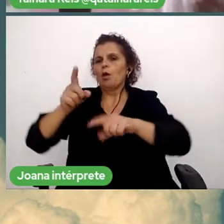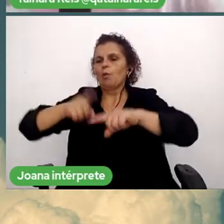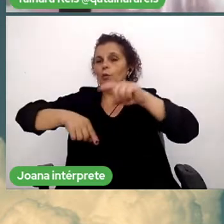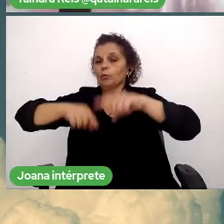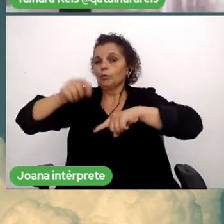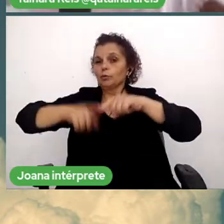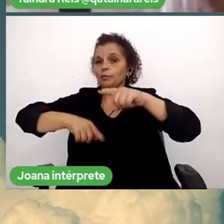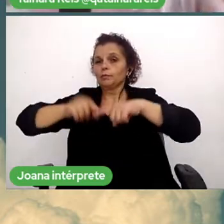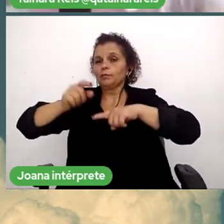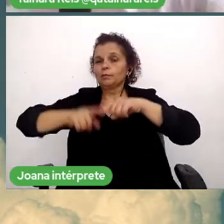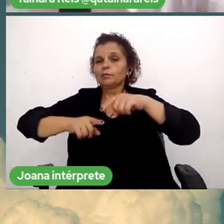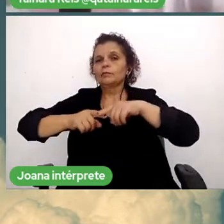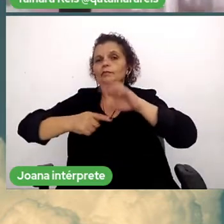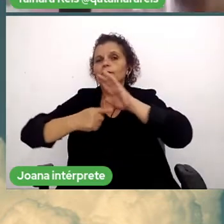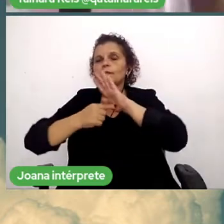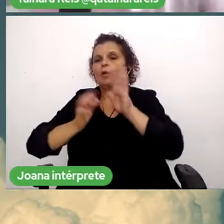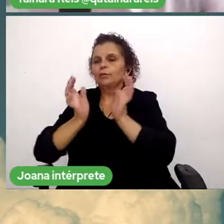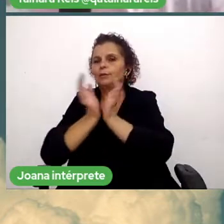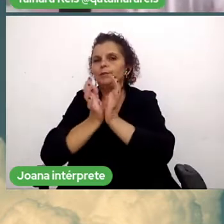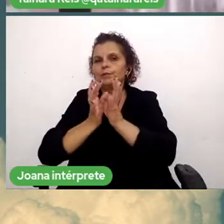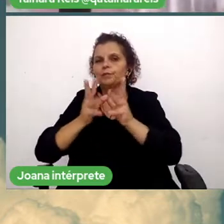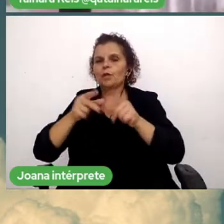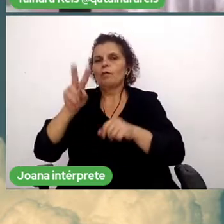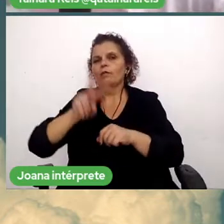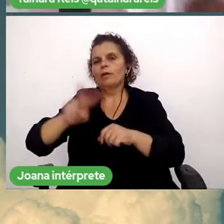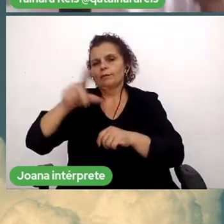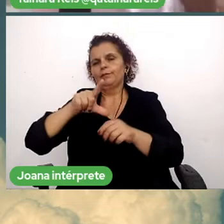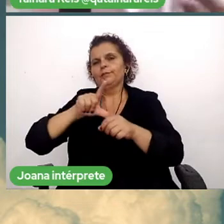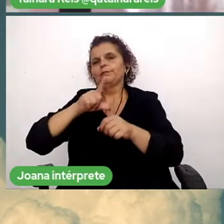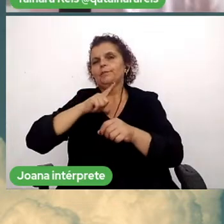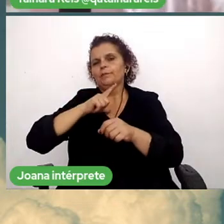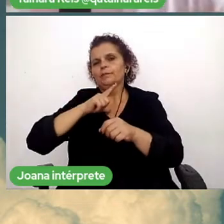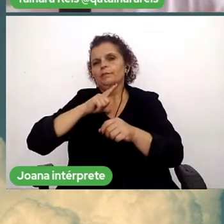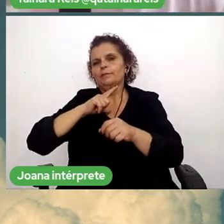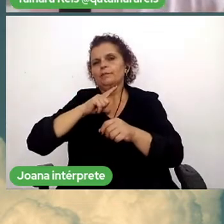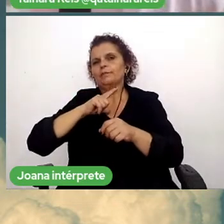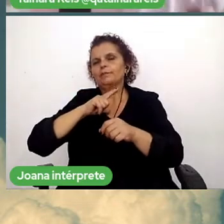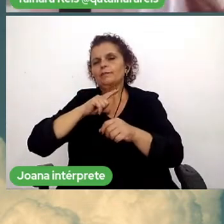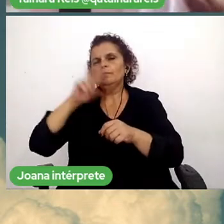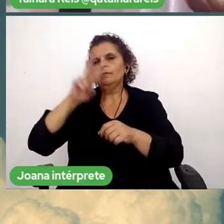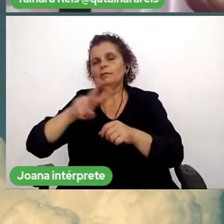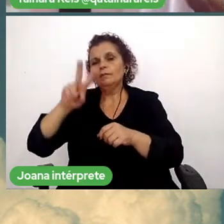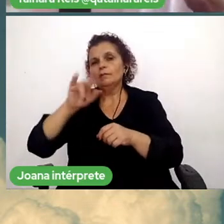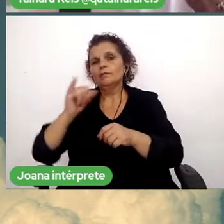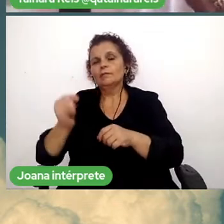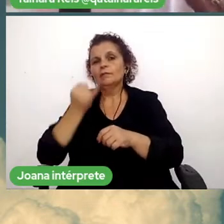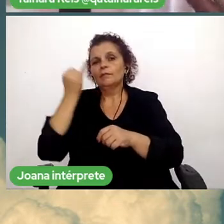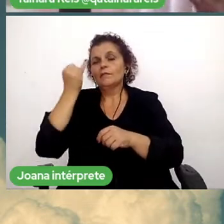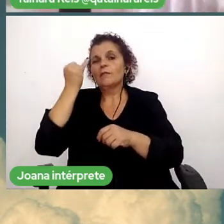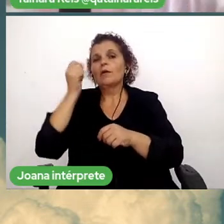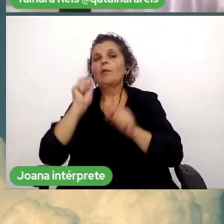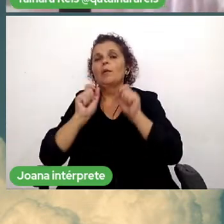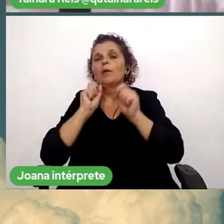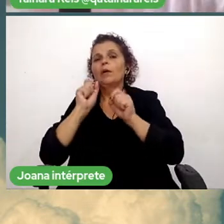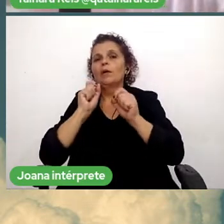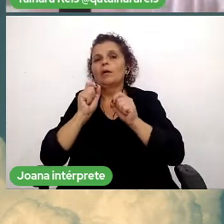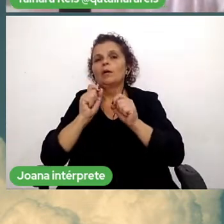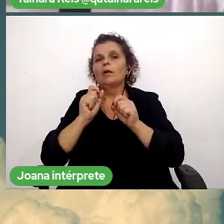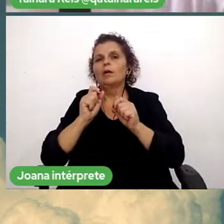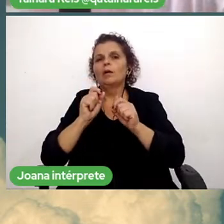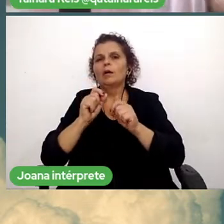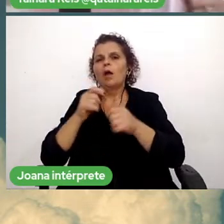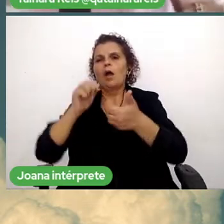representar o time e os valores que esse time tem, sendo que um dos valores é o prezar pela